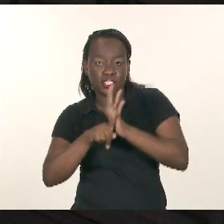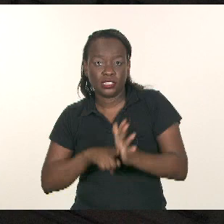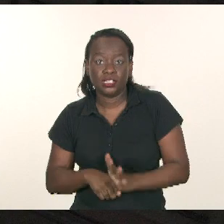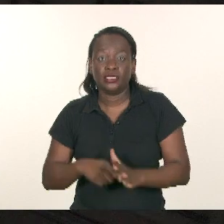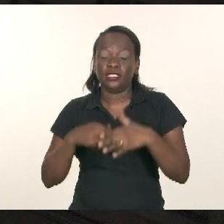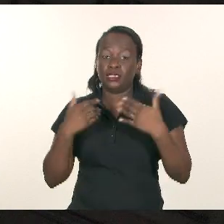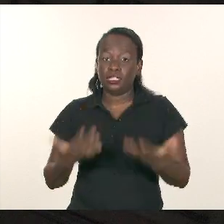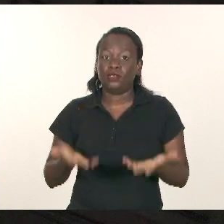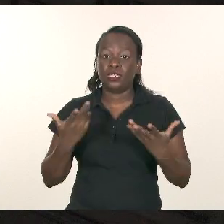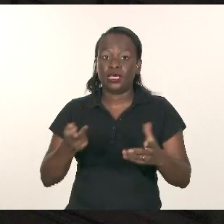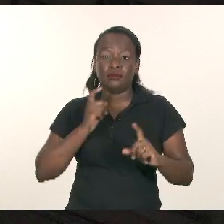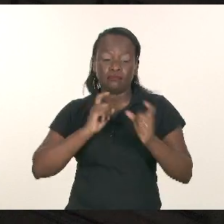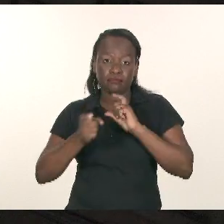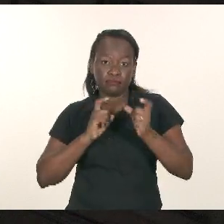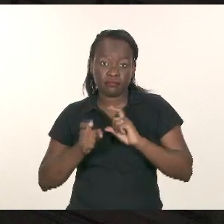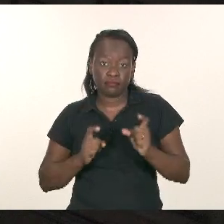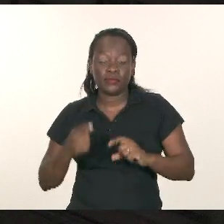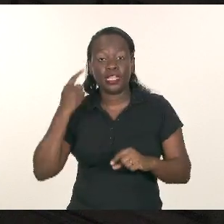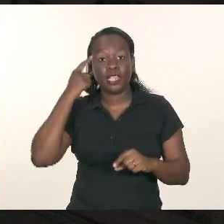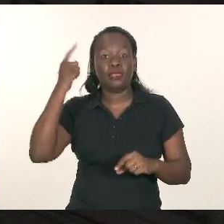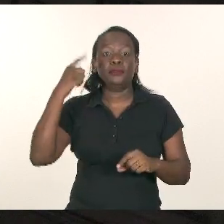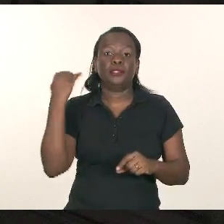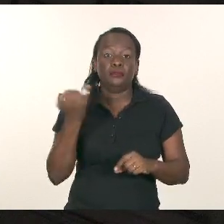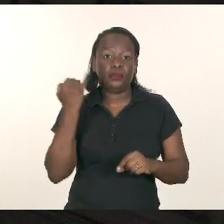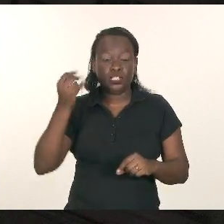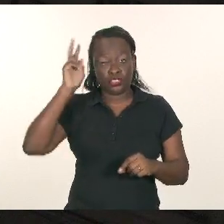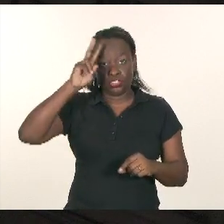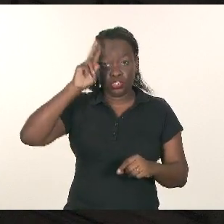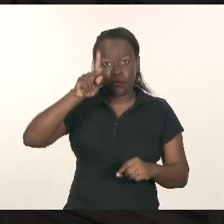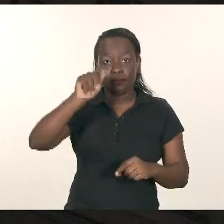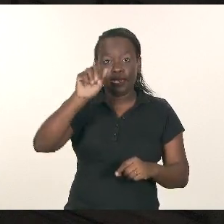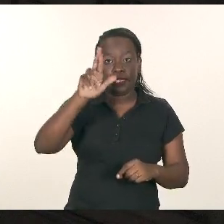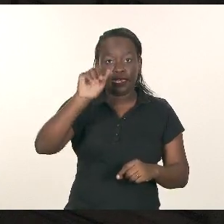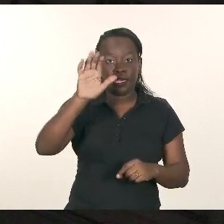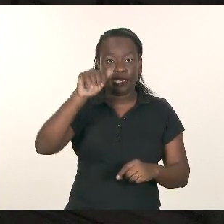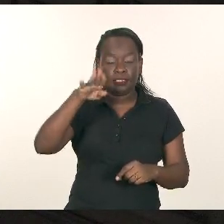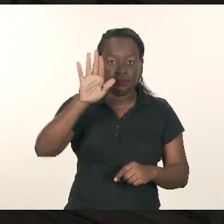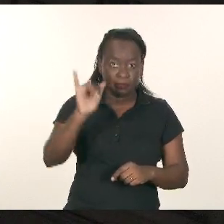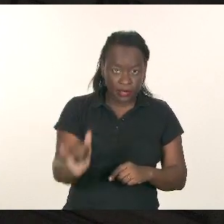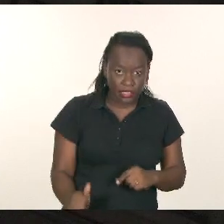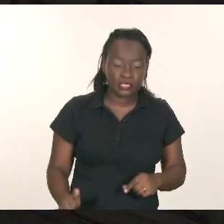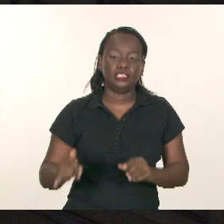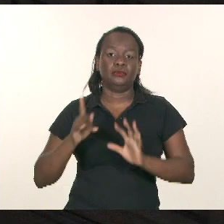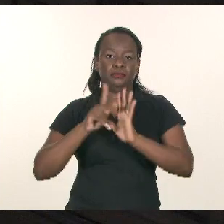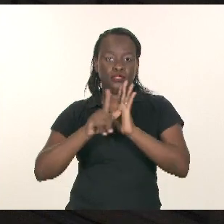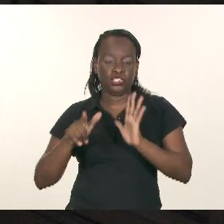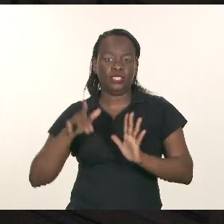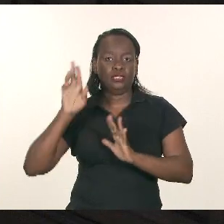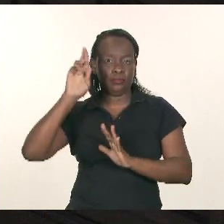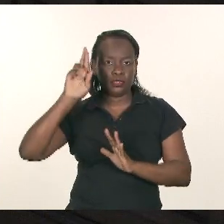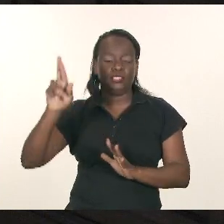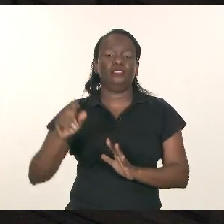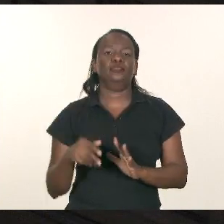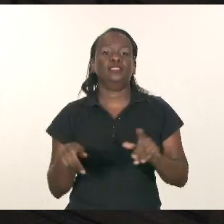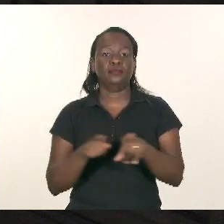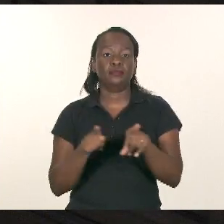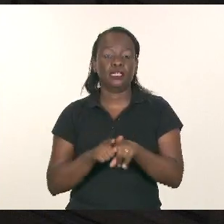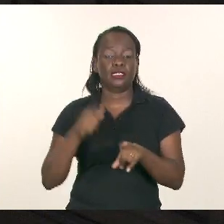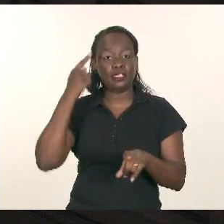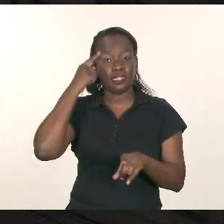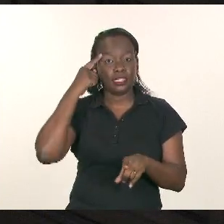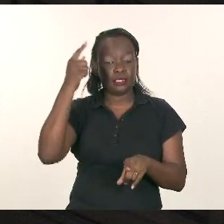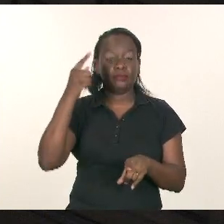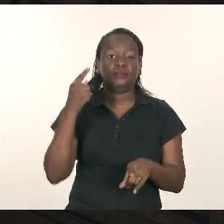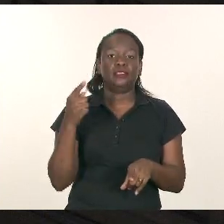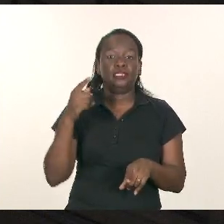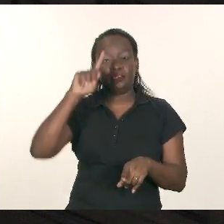Então, eu quero aqui fazer a discussão, lembrando a importância histórica de Paracambi, desse projeto que você liderou, lembrando a importância,